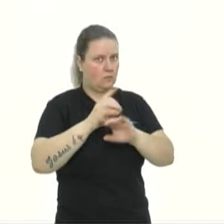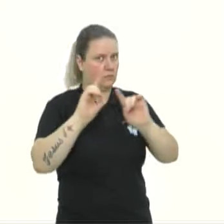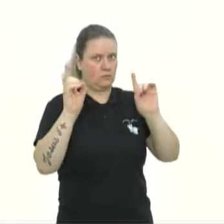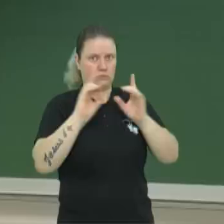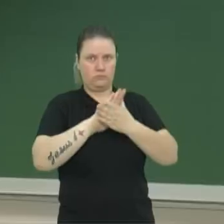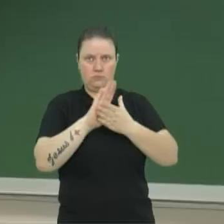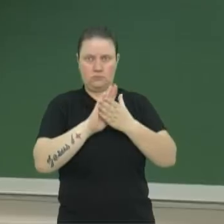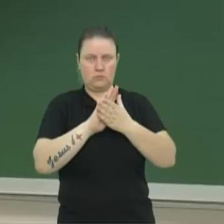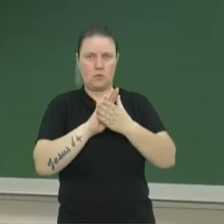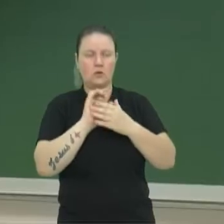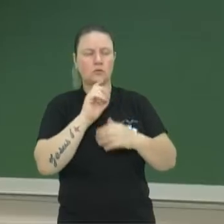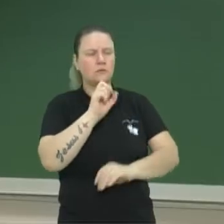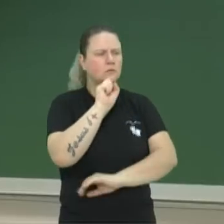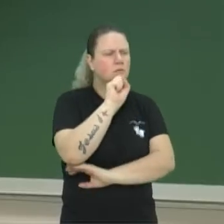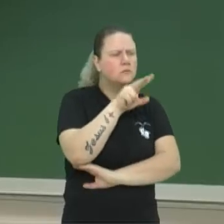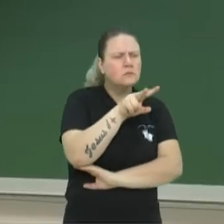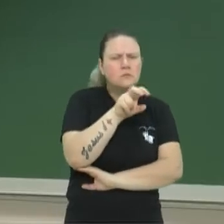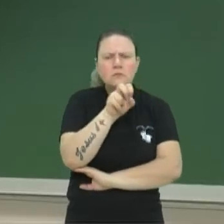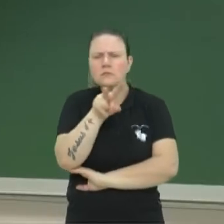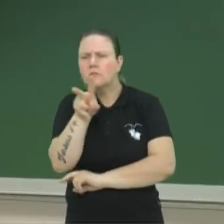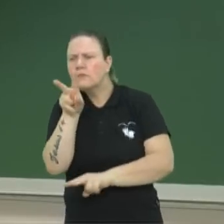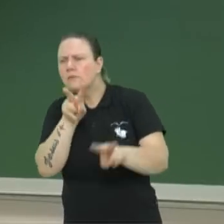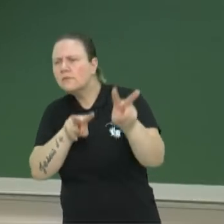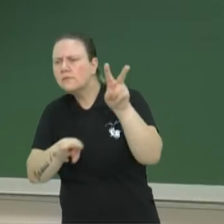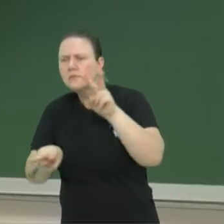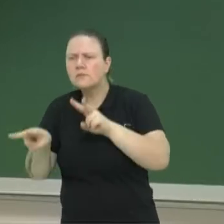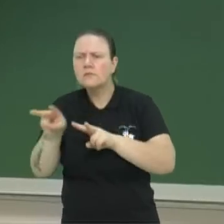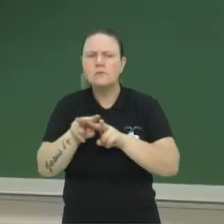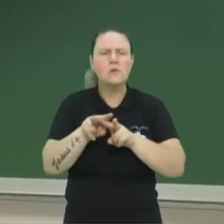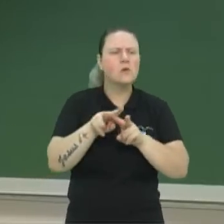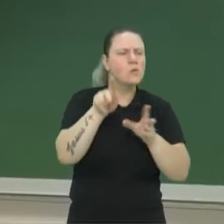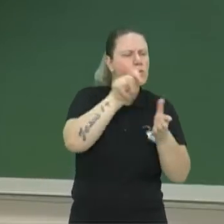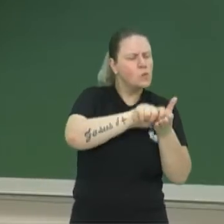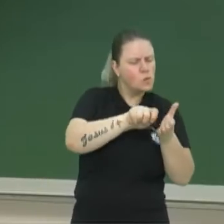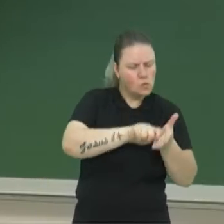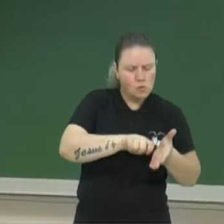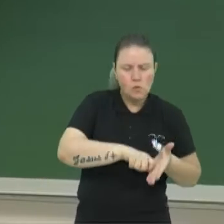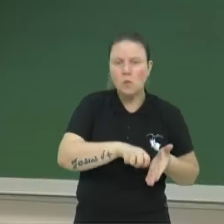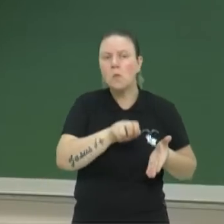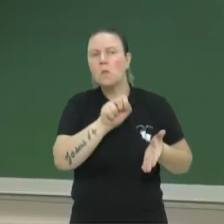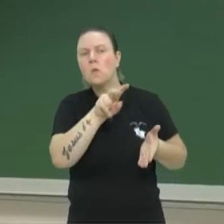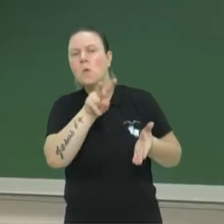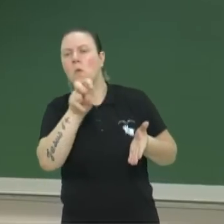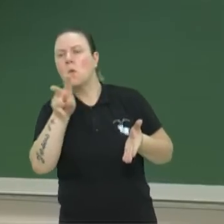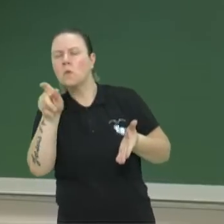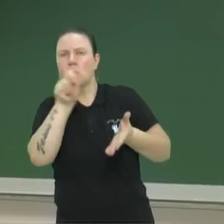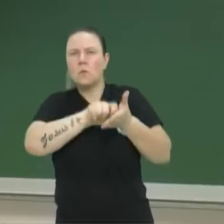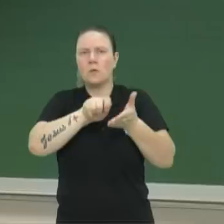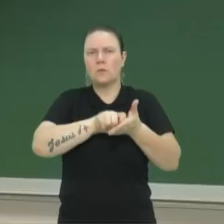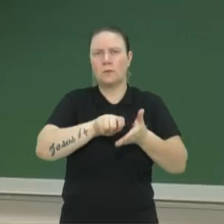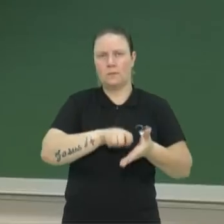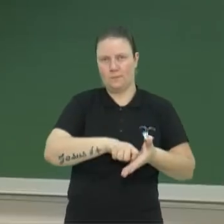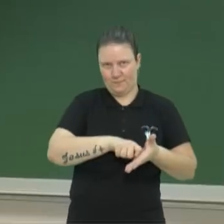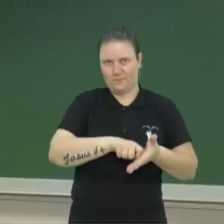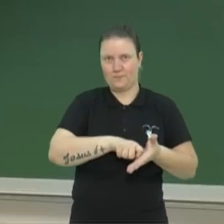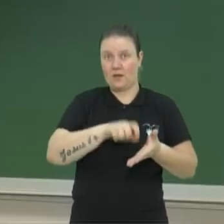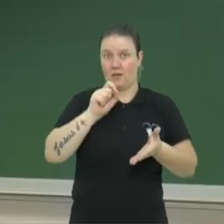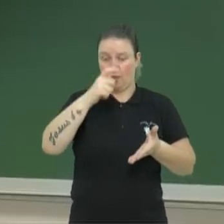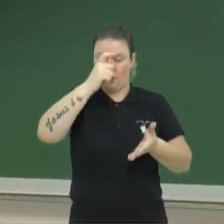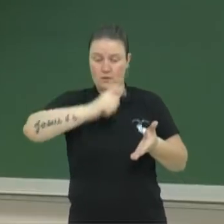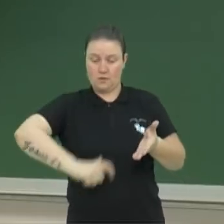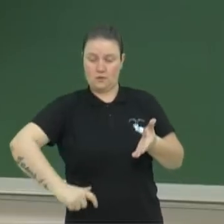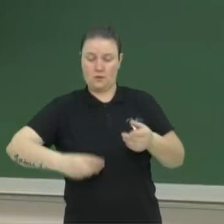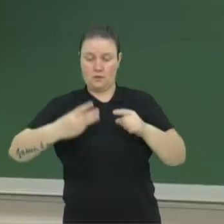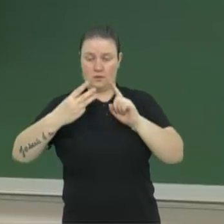como alguém que viu alguma coisa acontecendo e foi contando, foi descrevendo aqueles fatos, aquelas situações. Então, esse é o